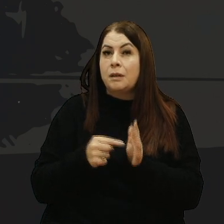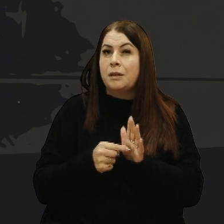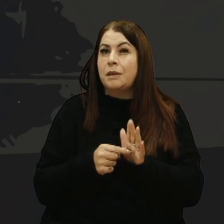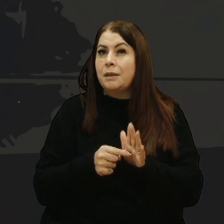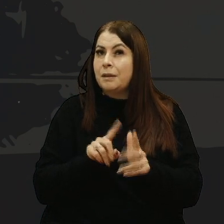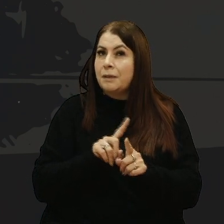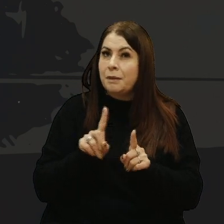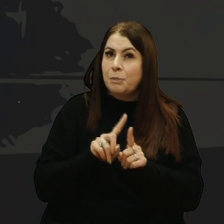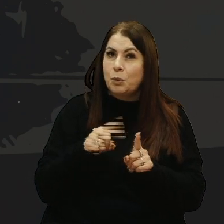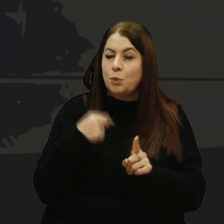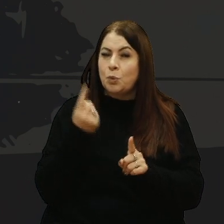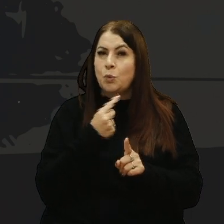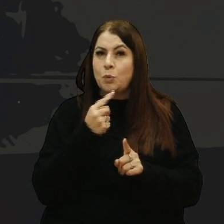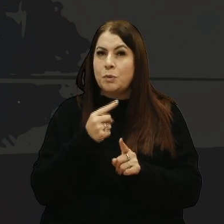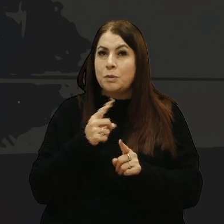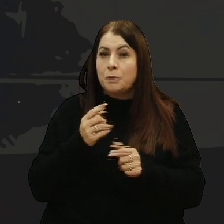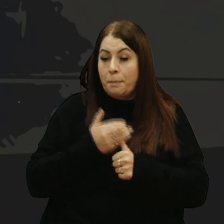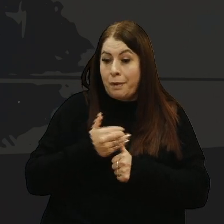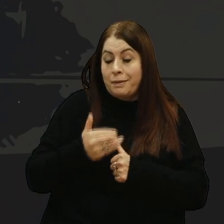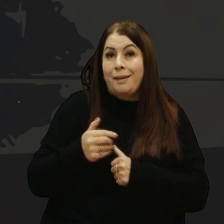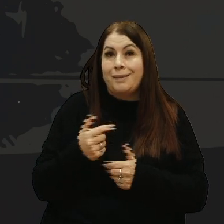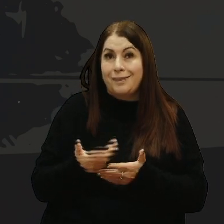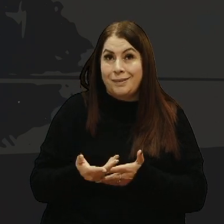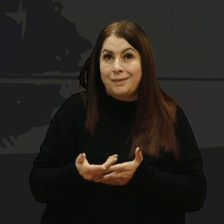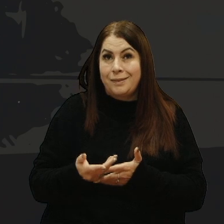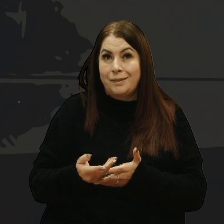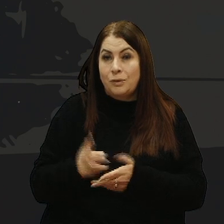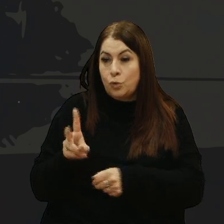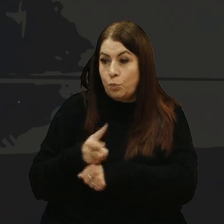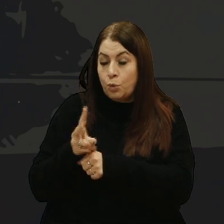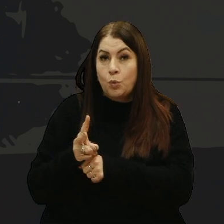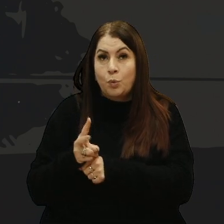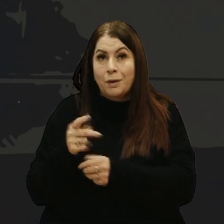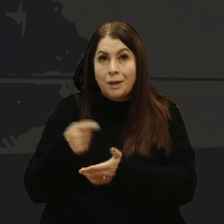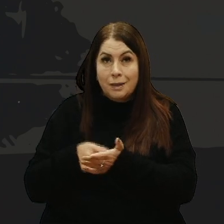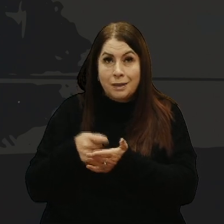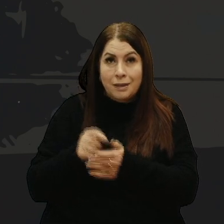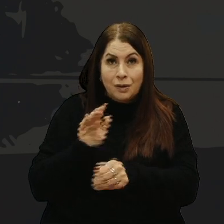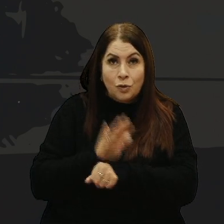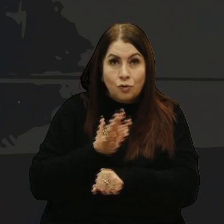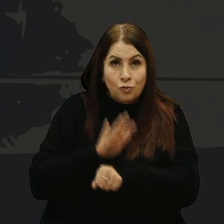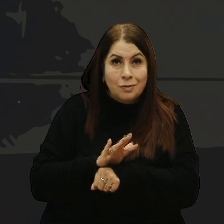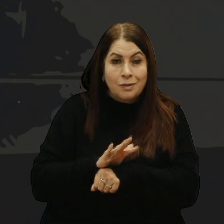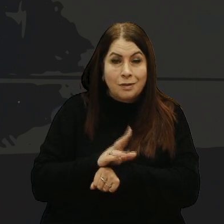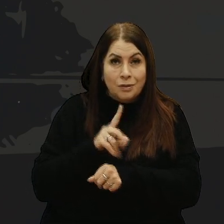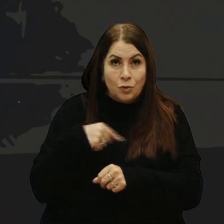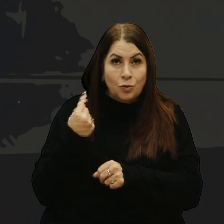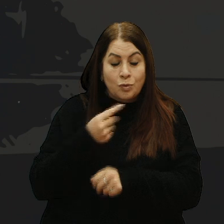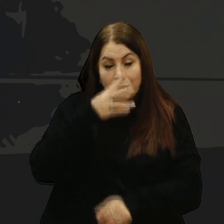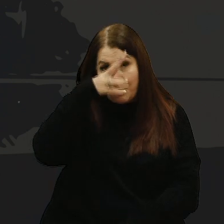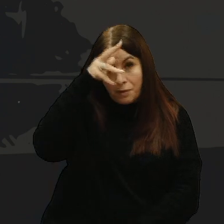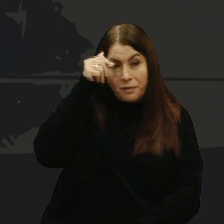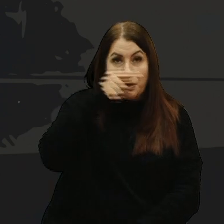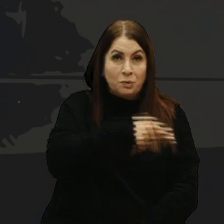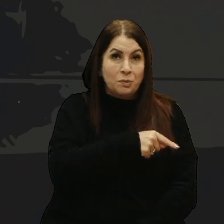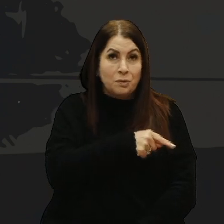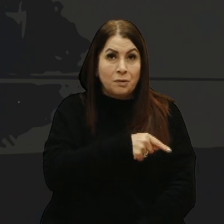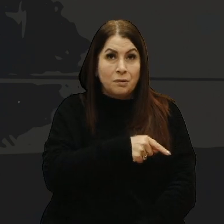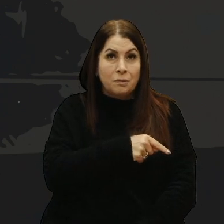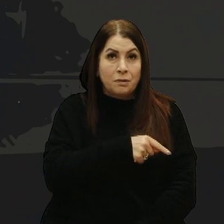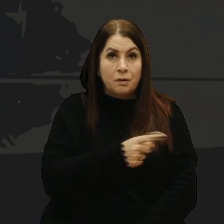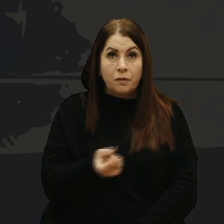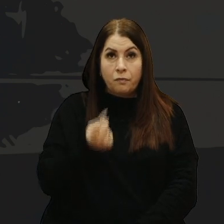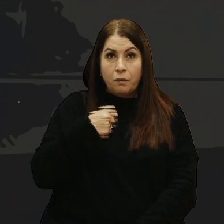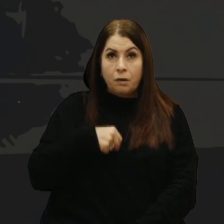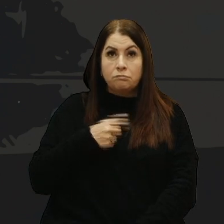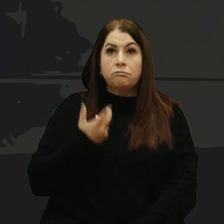xeque também os nossos mandatos, quando a gente busca e tenta ajudar a nossa prefeitura, e de retorno